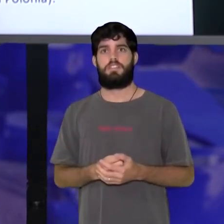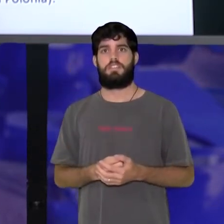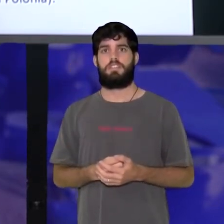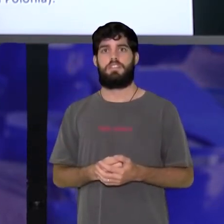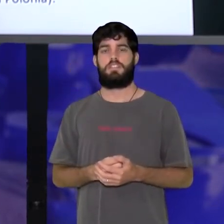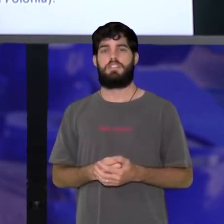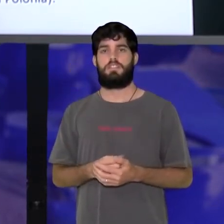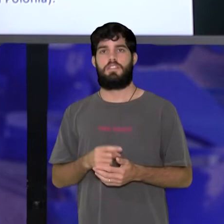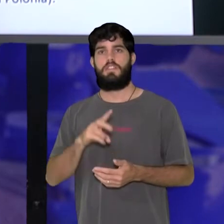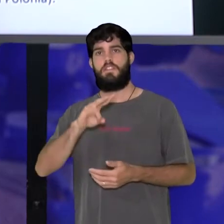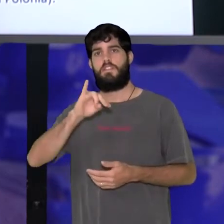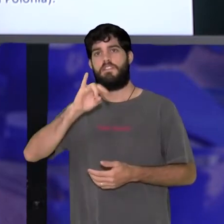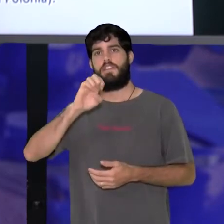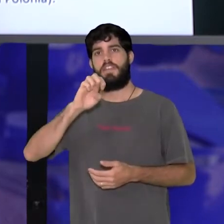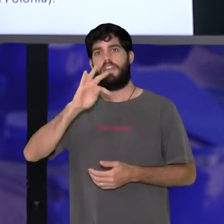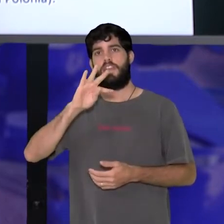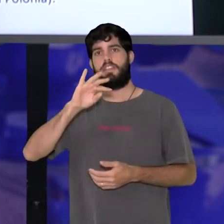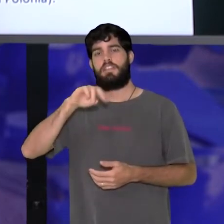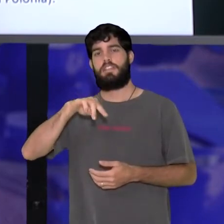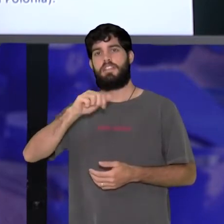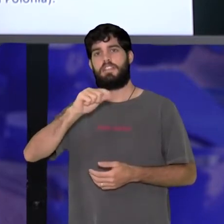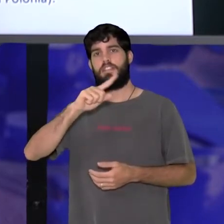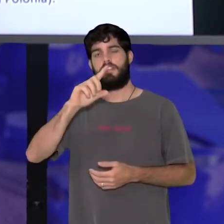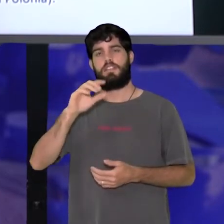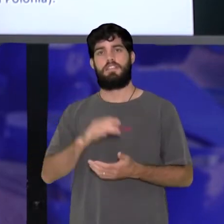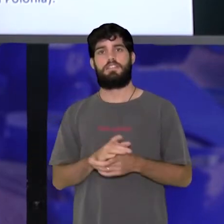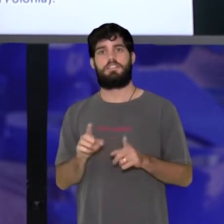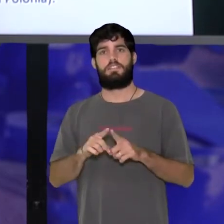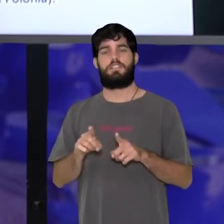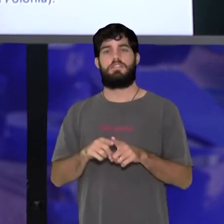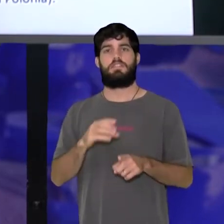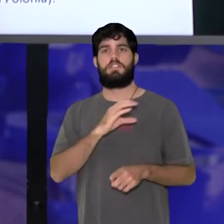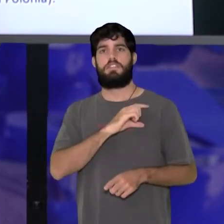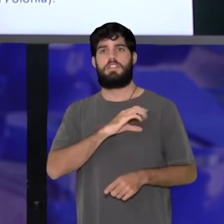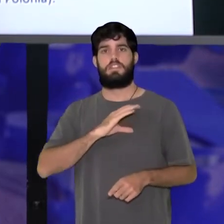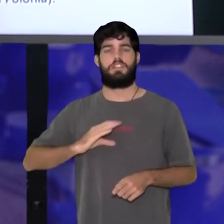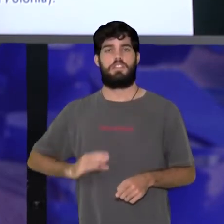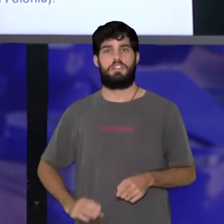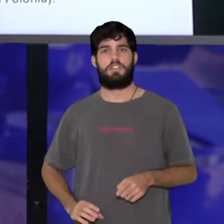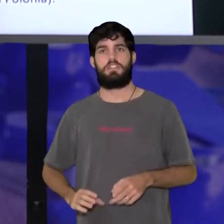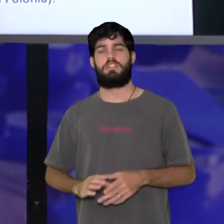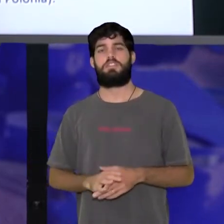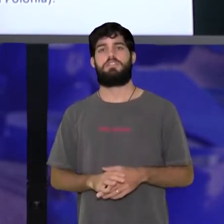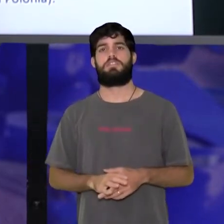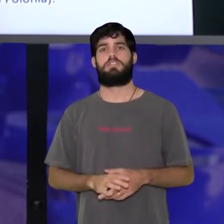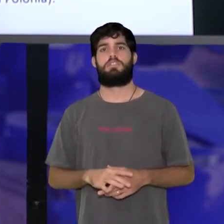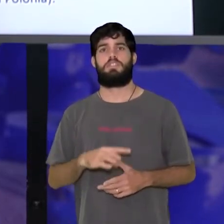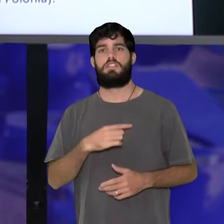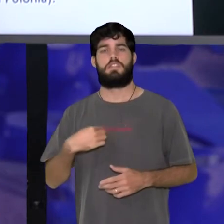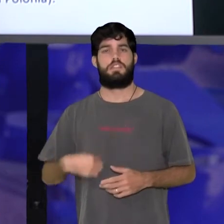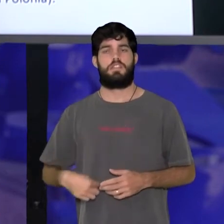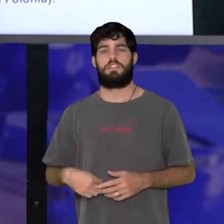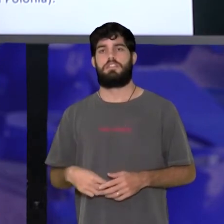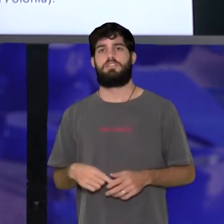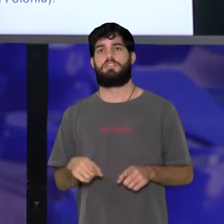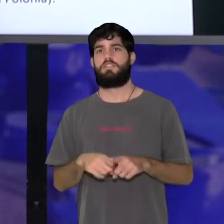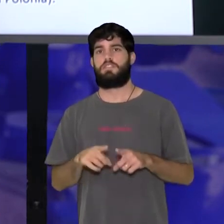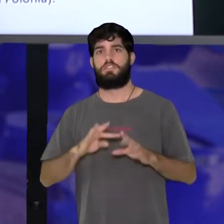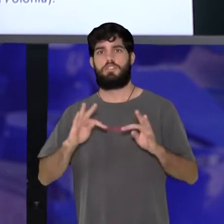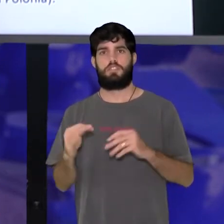Vietnã, a Coreia do Norte, a China e um pouco mais acima a União Soviética.